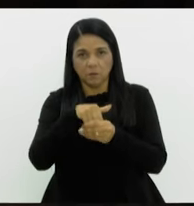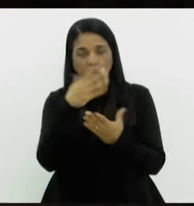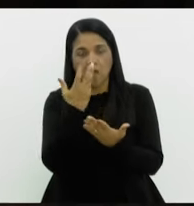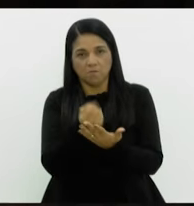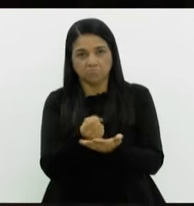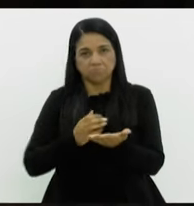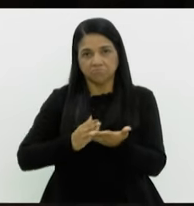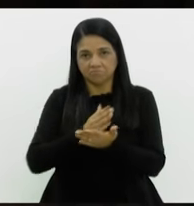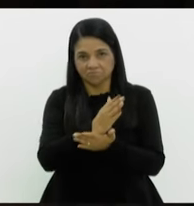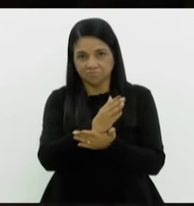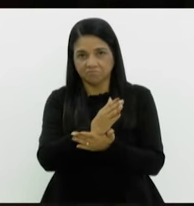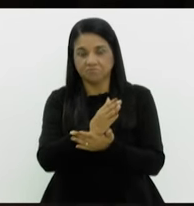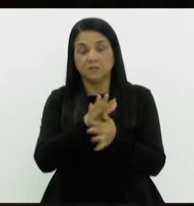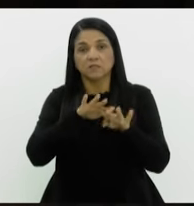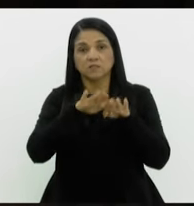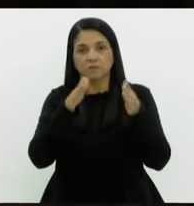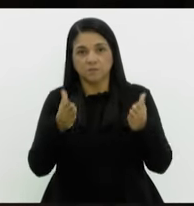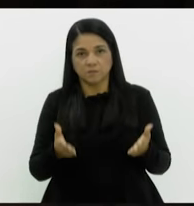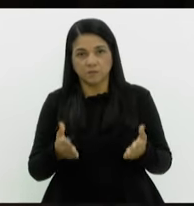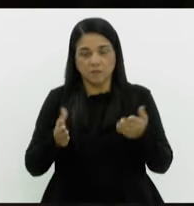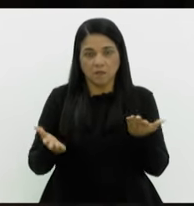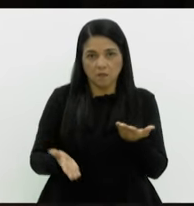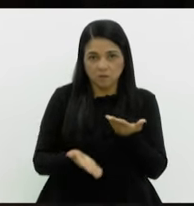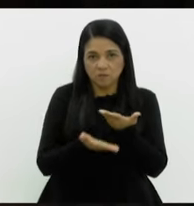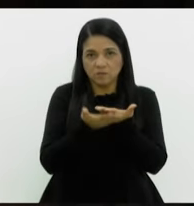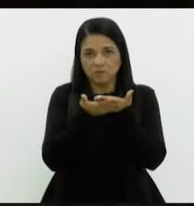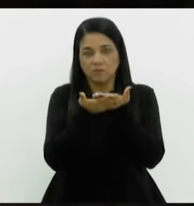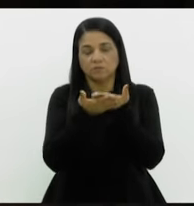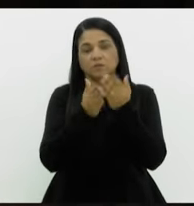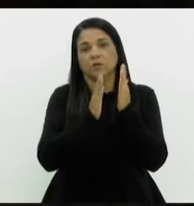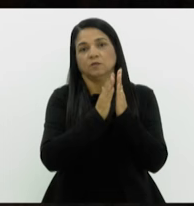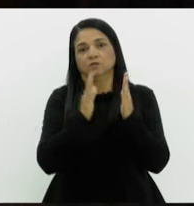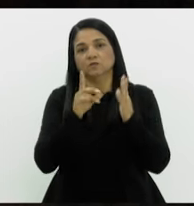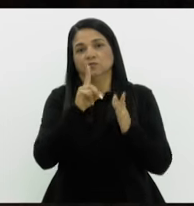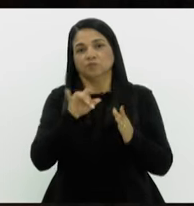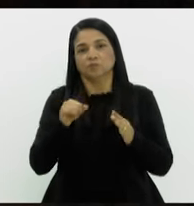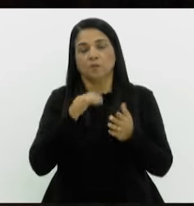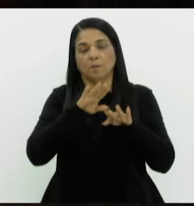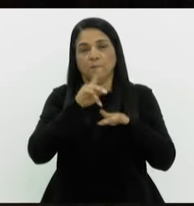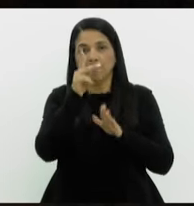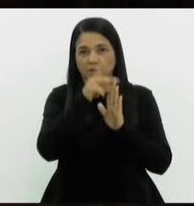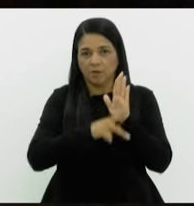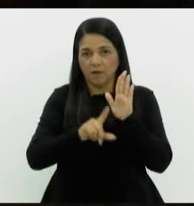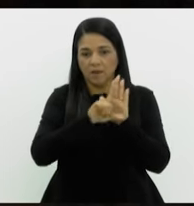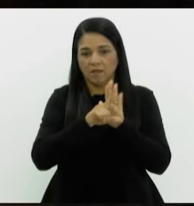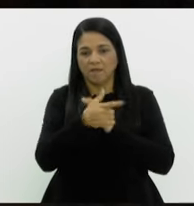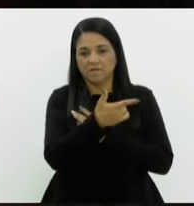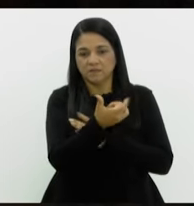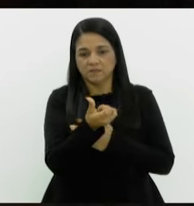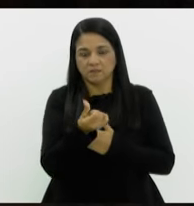aprovada. Está sobre a mesa a inclusão na ordem do dia o projeto de lei